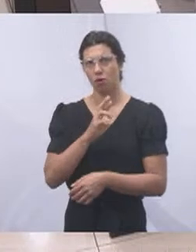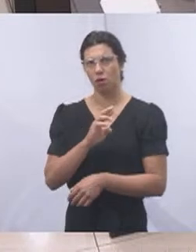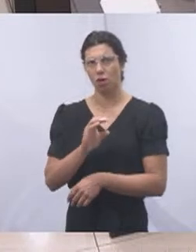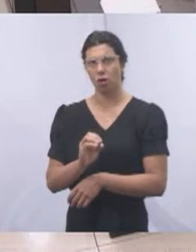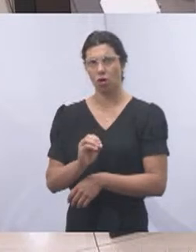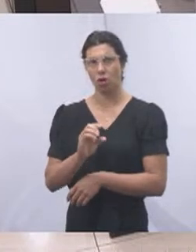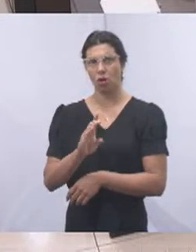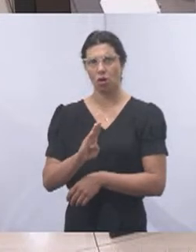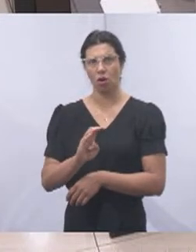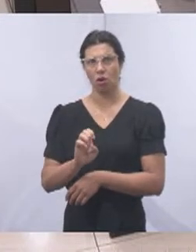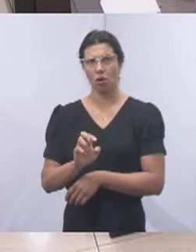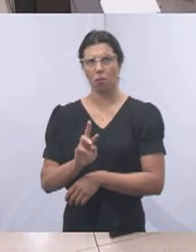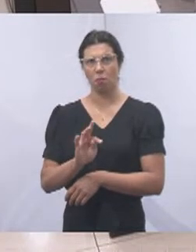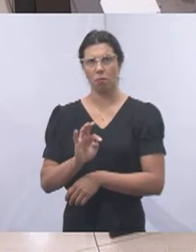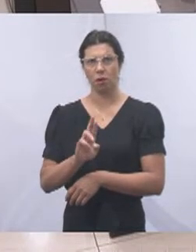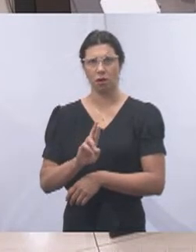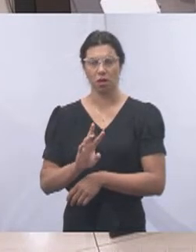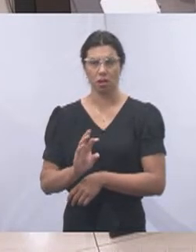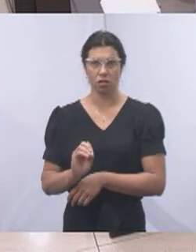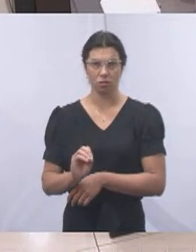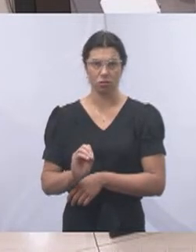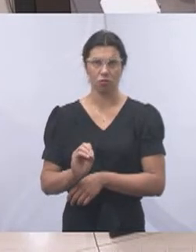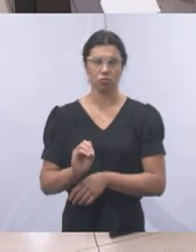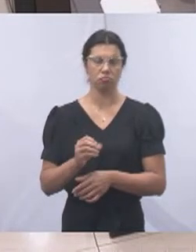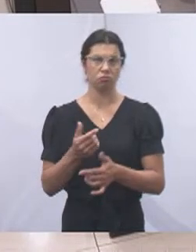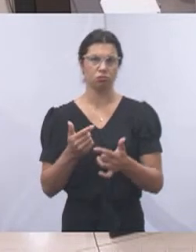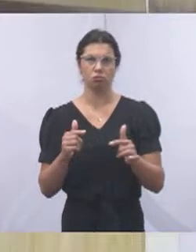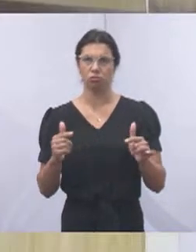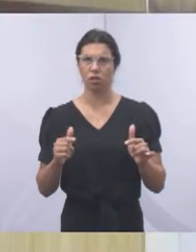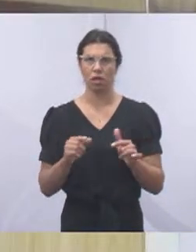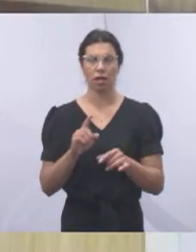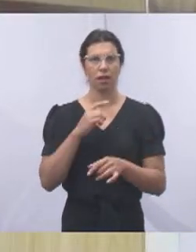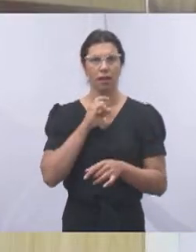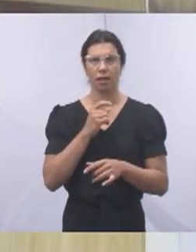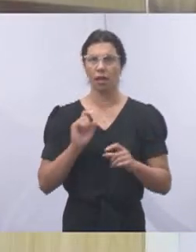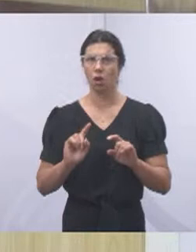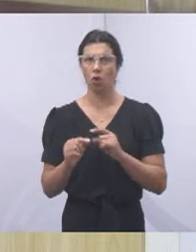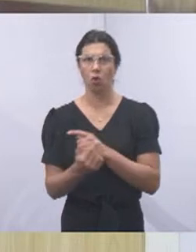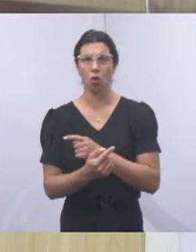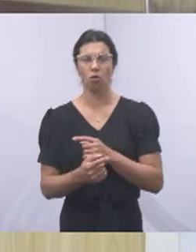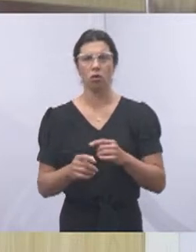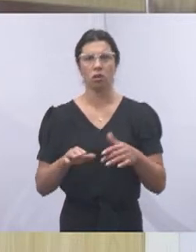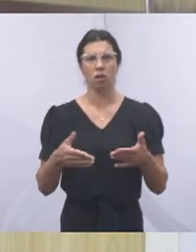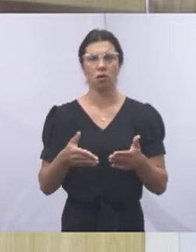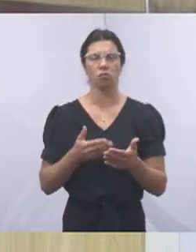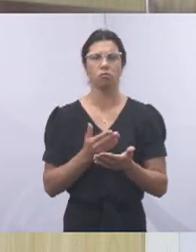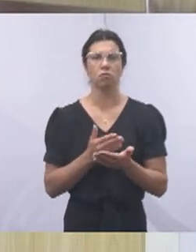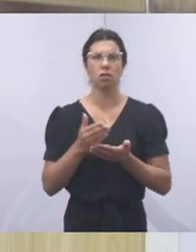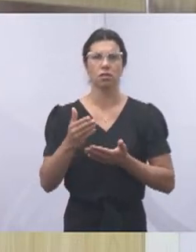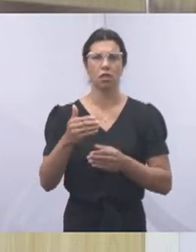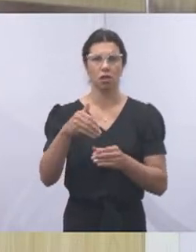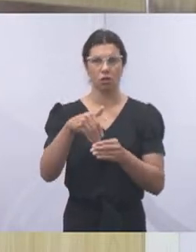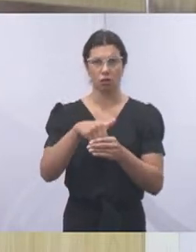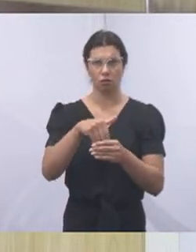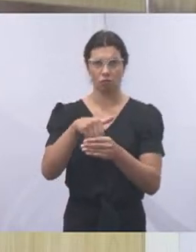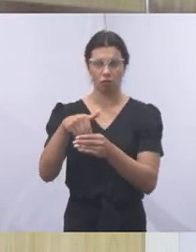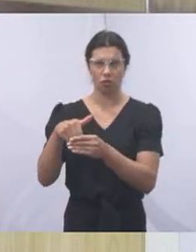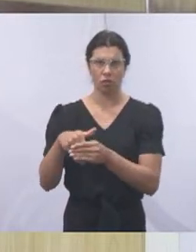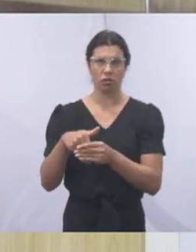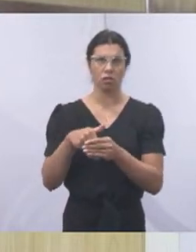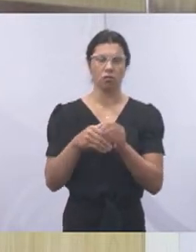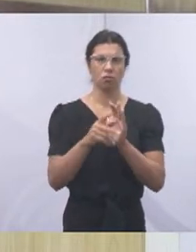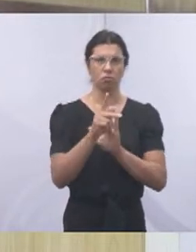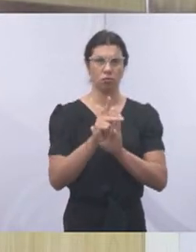Francelino, a família que está presente. Não havendo objeção, passaremos então à votação dos